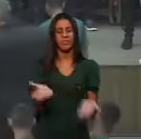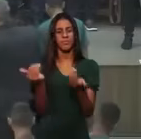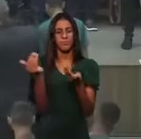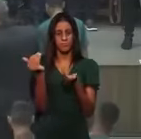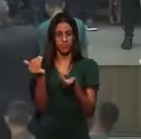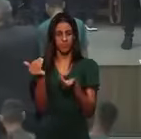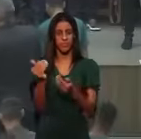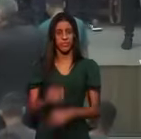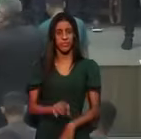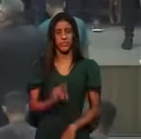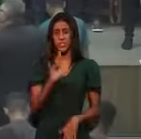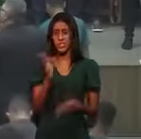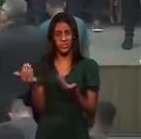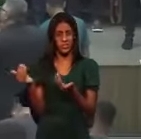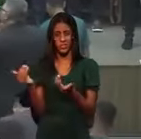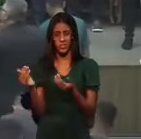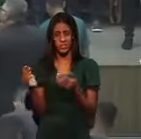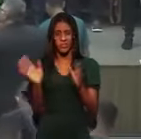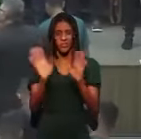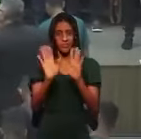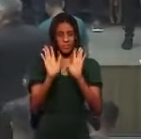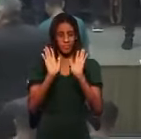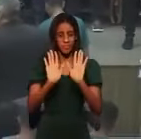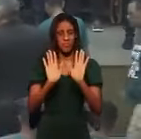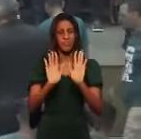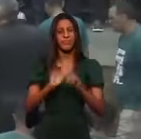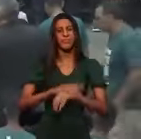Mas não é só jovem não, se você está aqui.